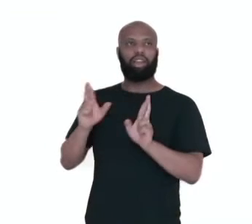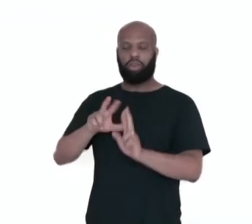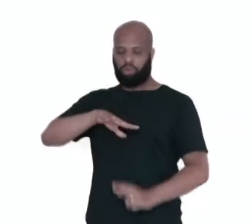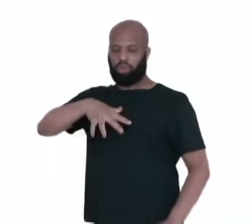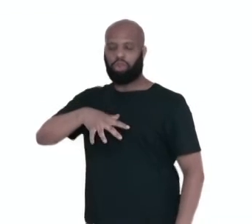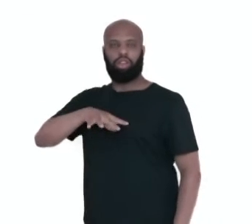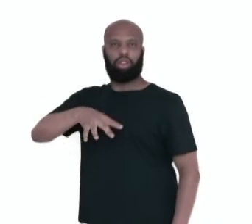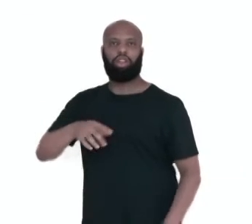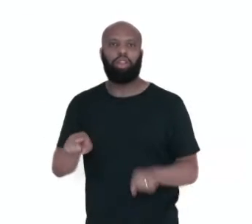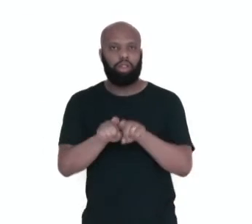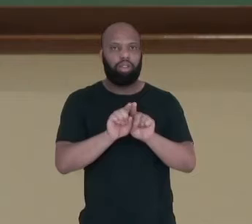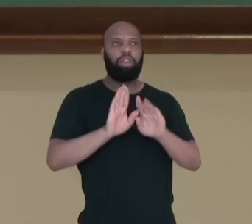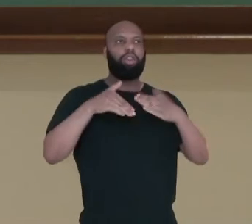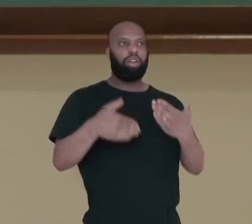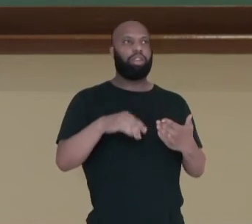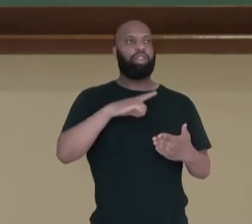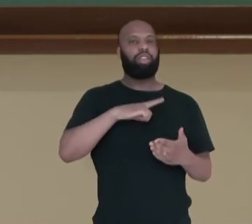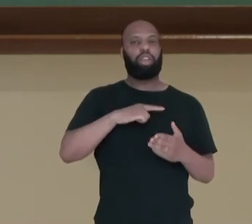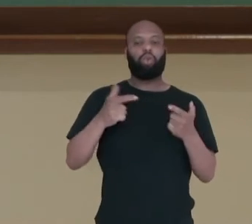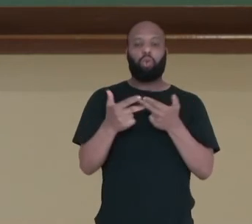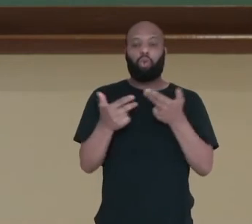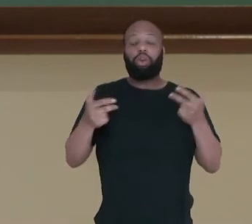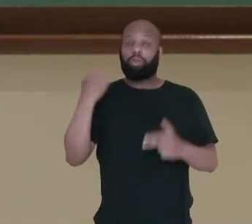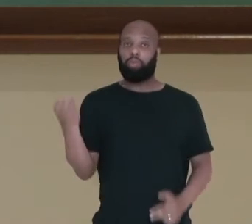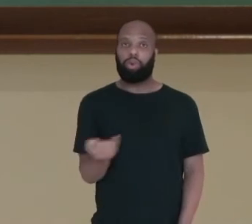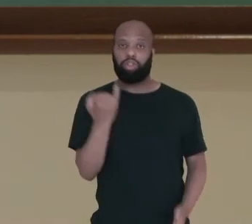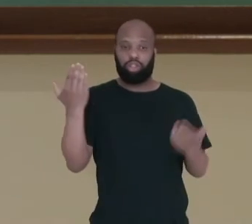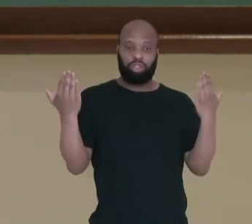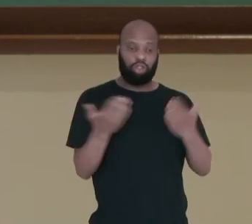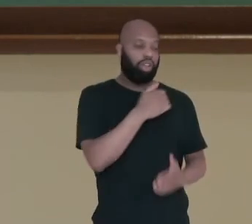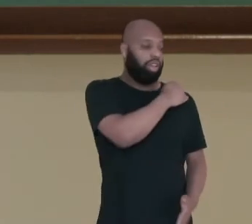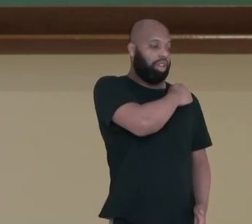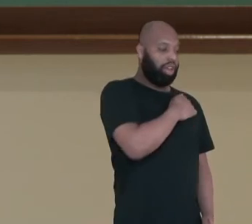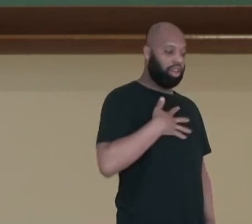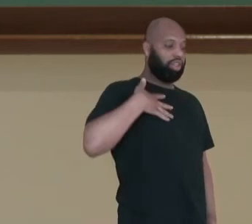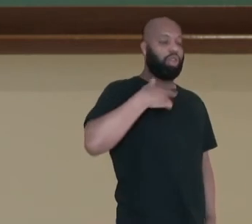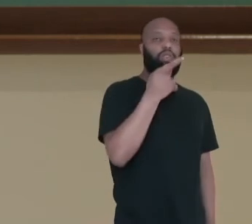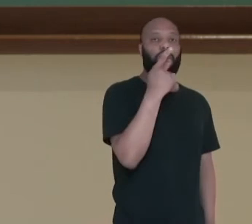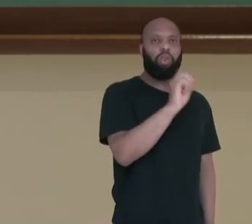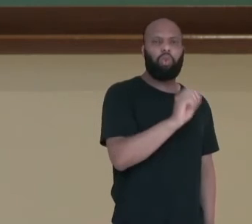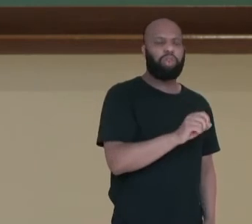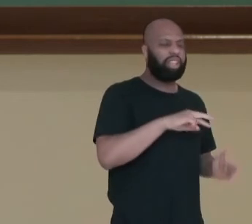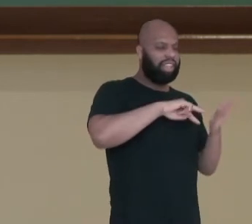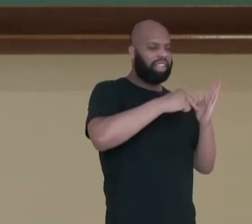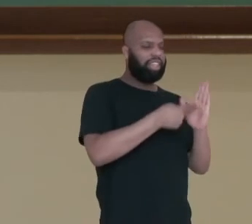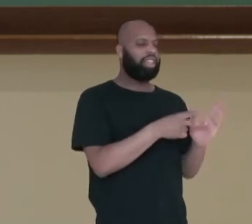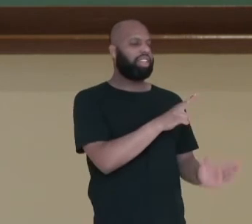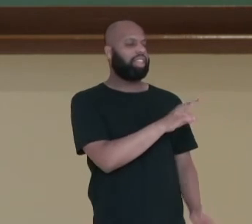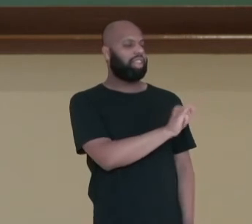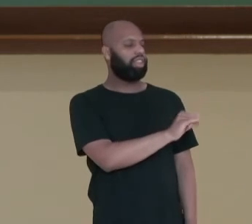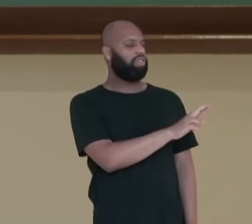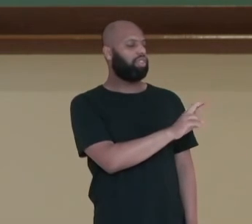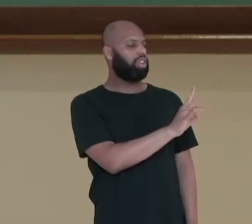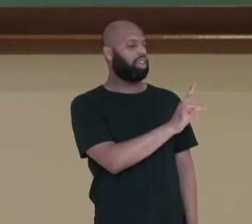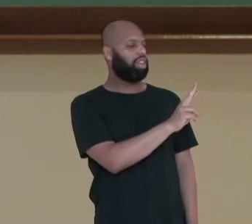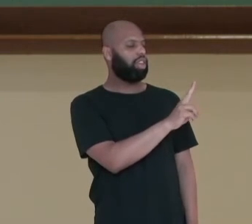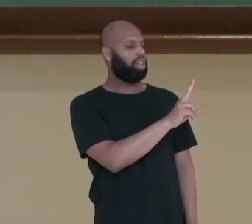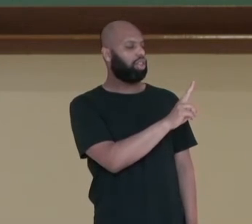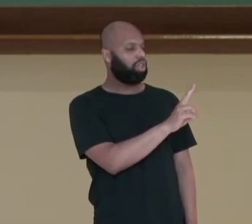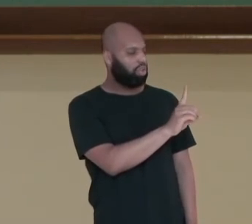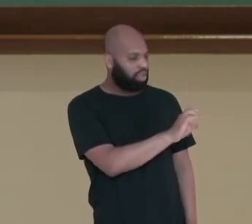e coragem. Então, um ponto importante aí. Para o Aristóteles, o que ele está chamando de virtude? Isso tem